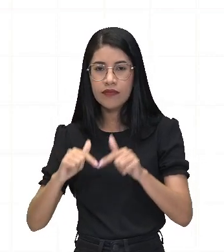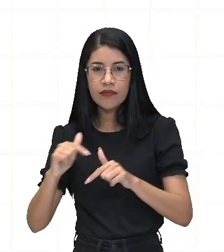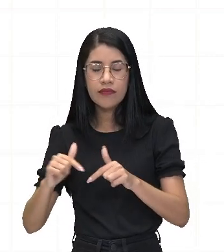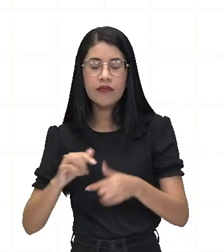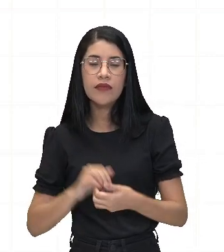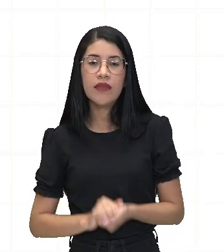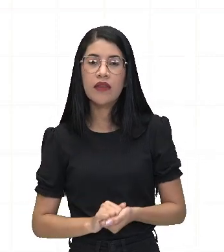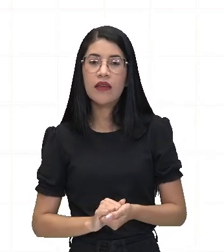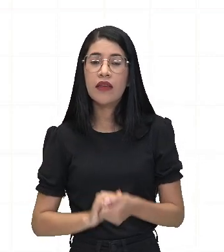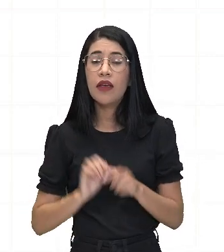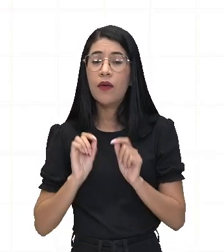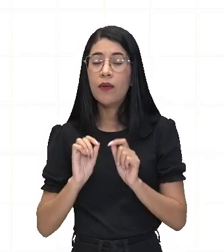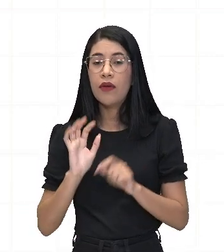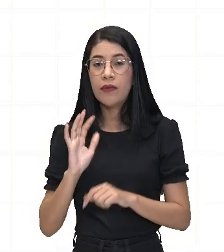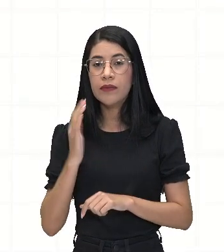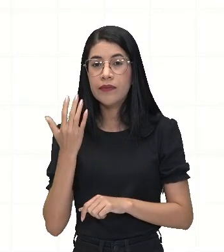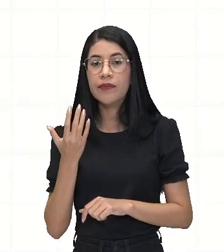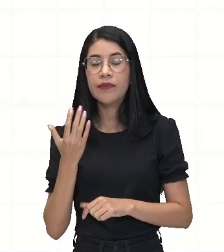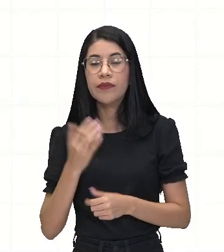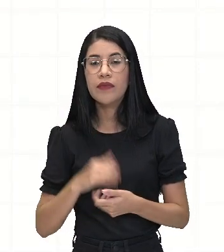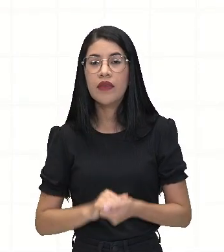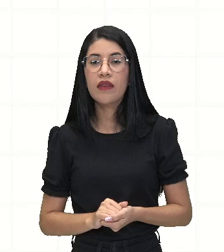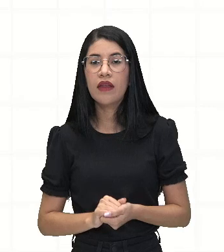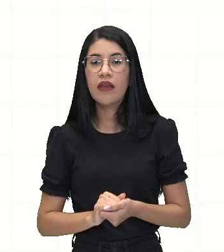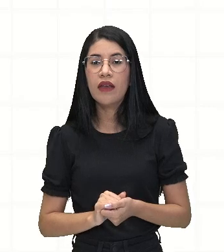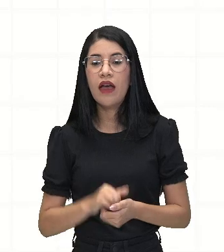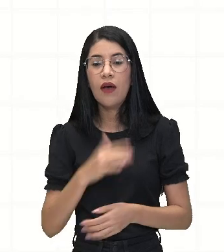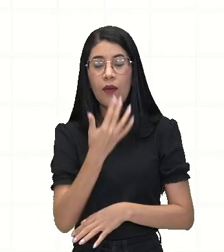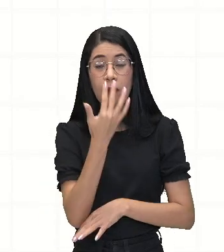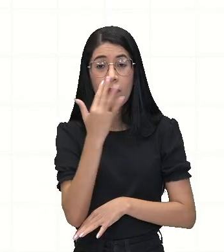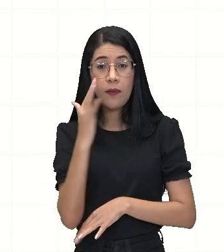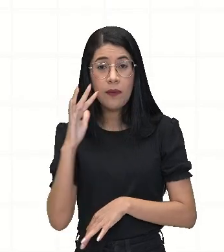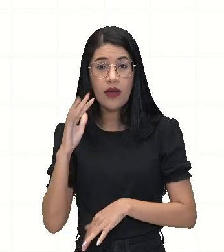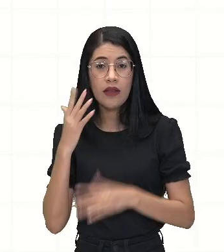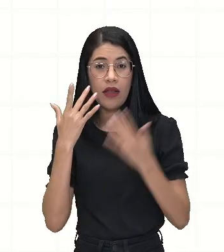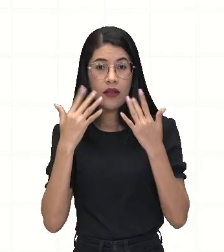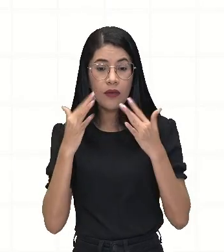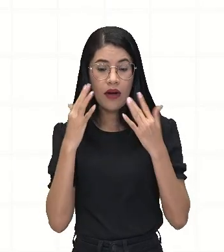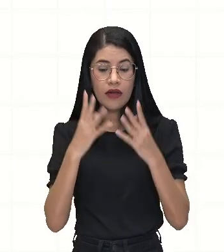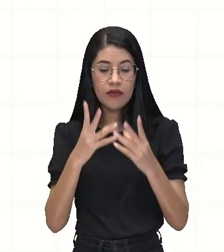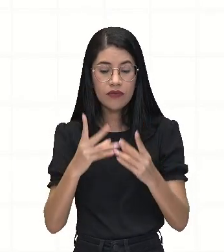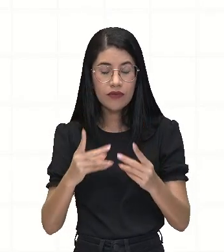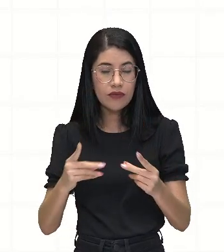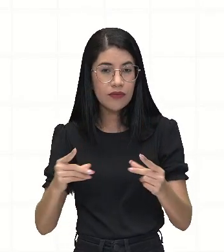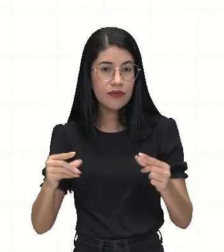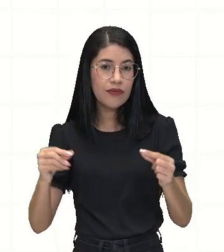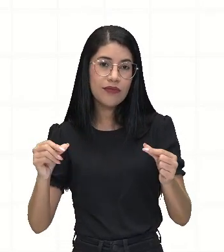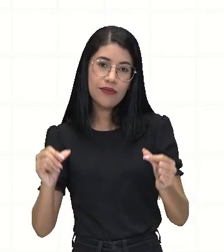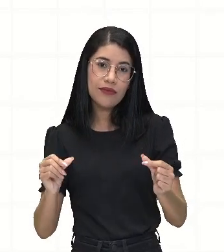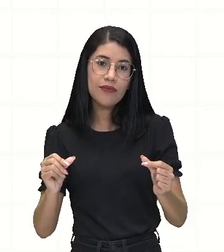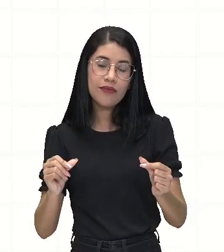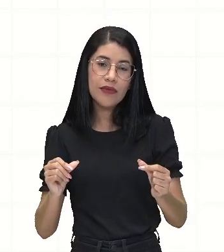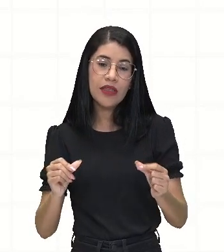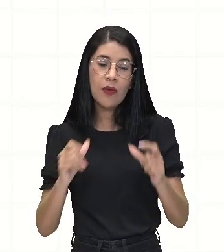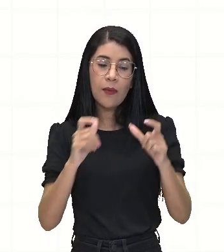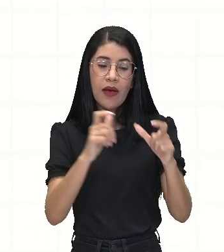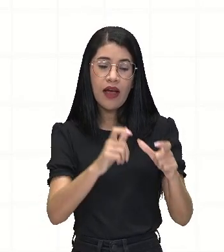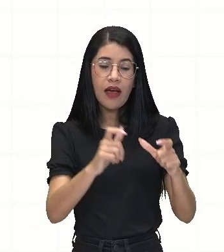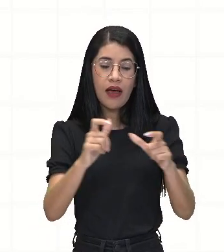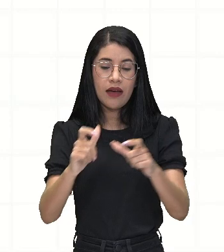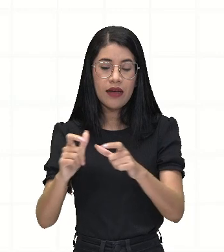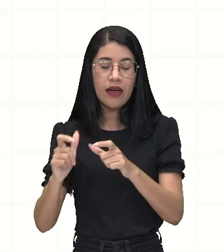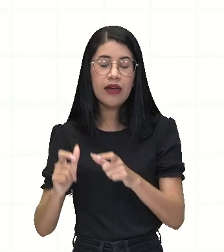gente, acabou ocorrendo a degradação ambiental, né? Cada área eles cultivavam